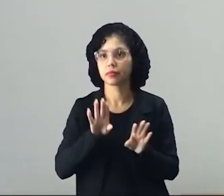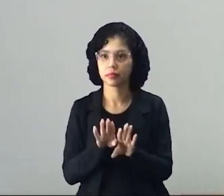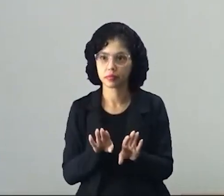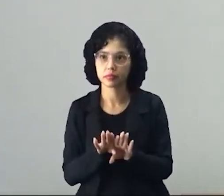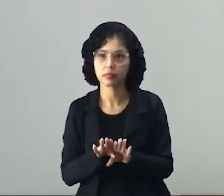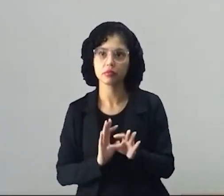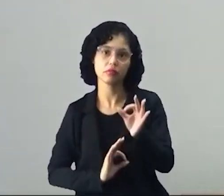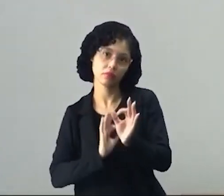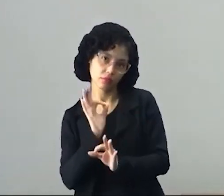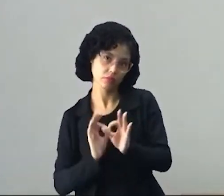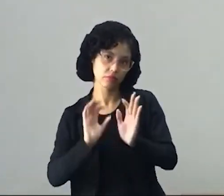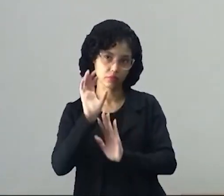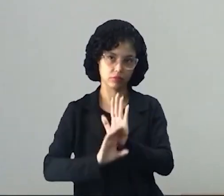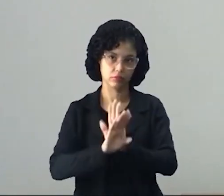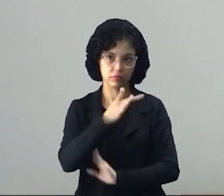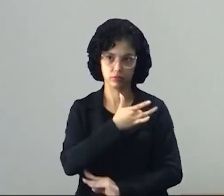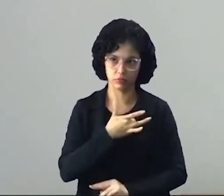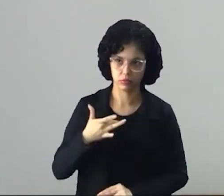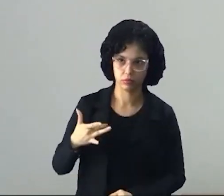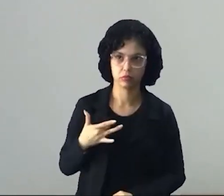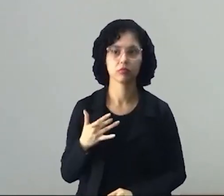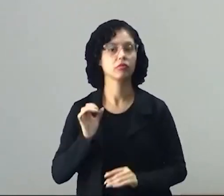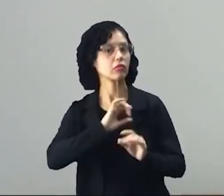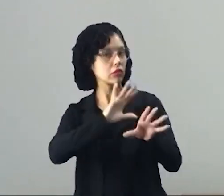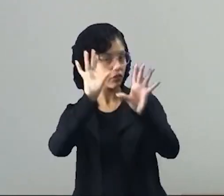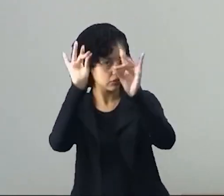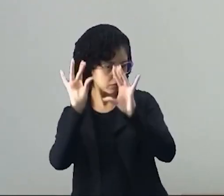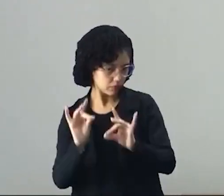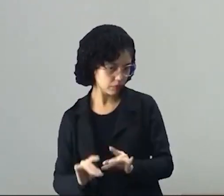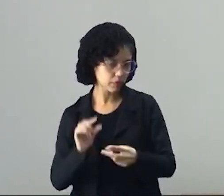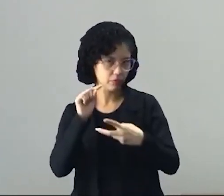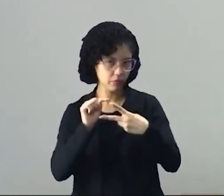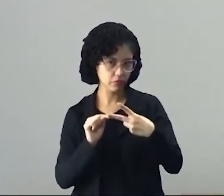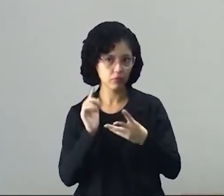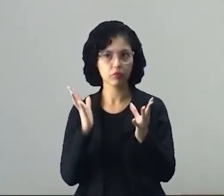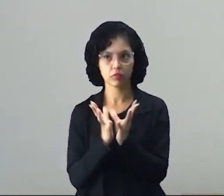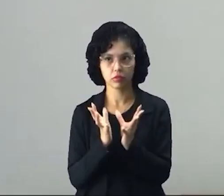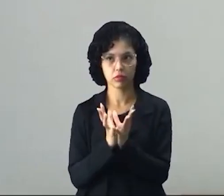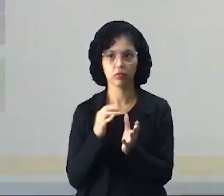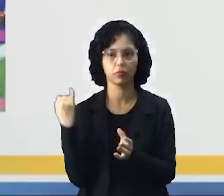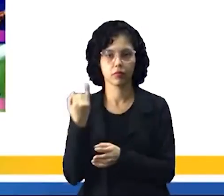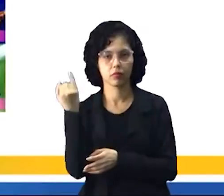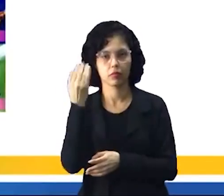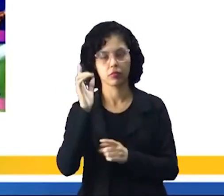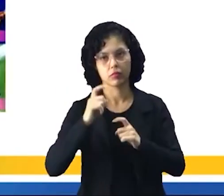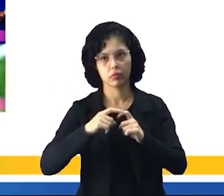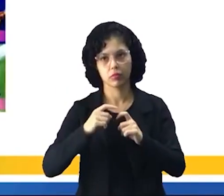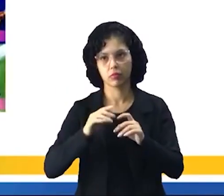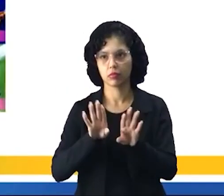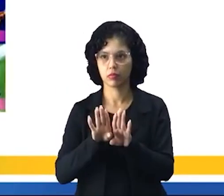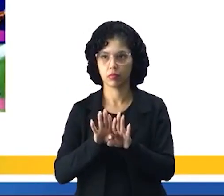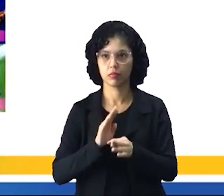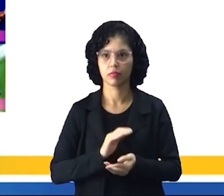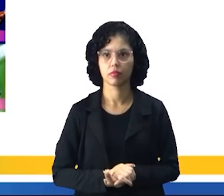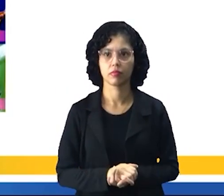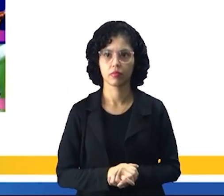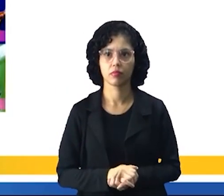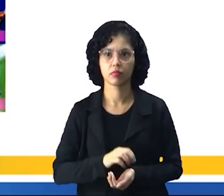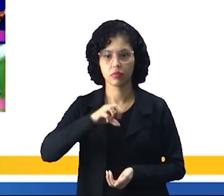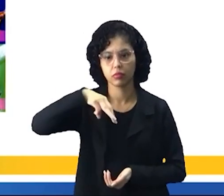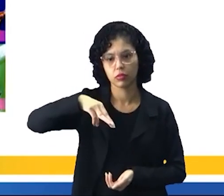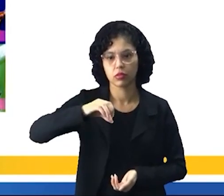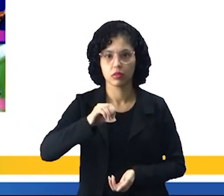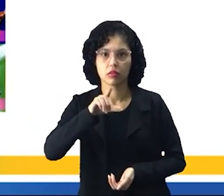vai tratar conteúdo de saúde, já fica esse destaque para esses 2 grupos que são de importância médica também. Nós já temos aí